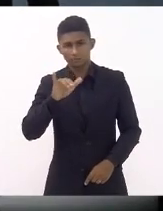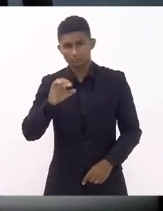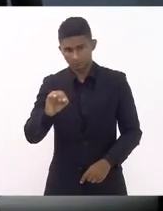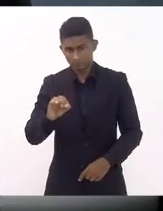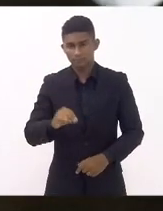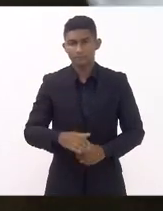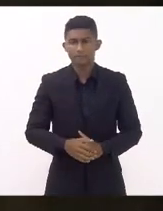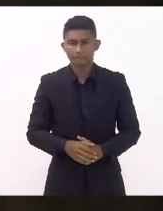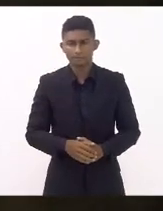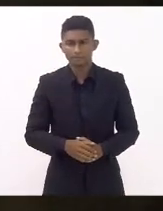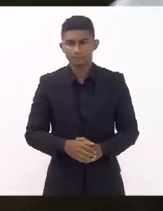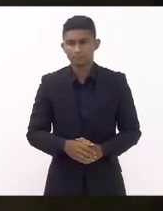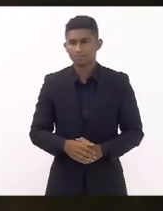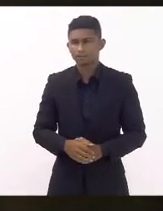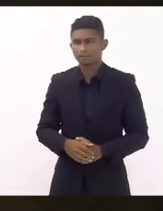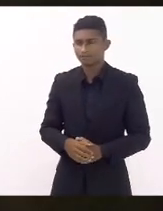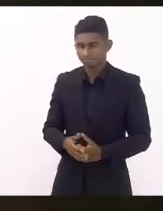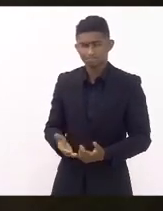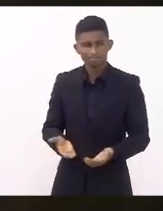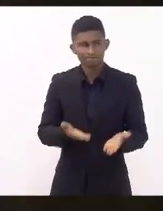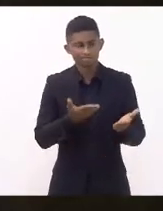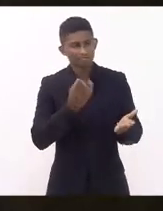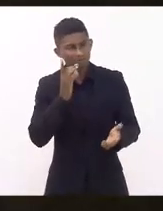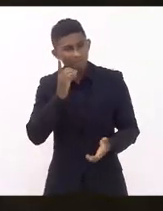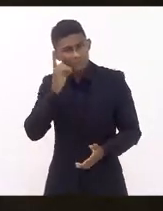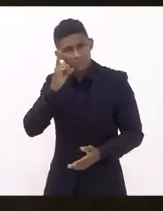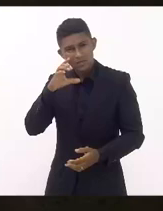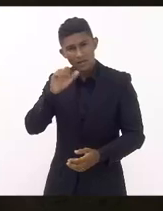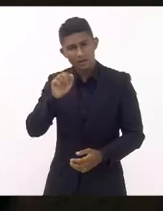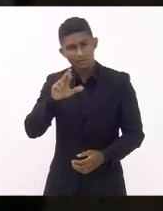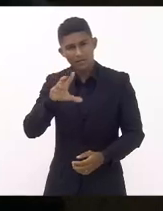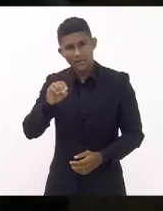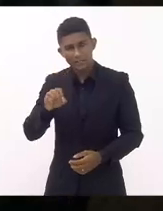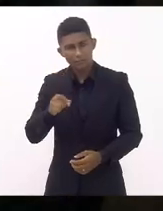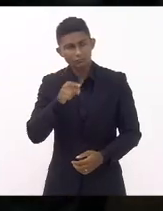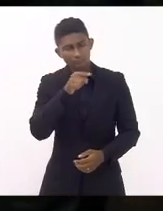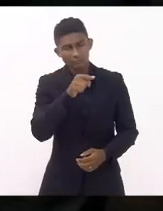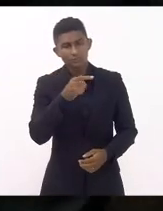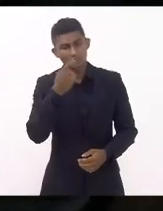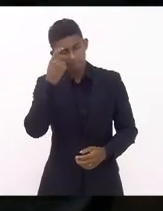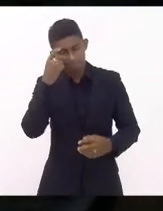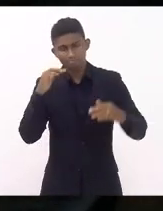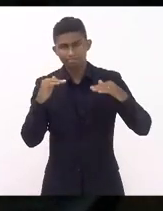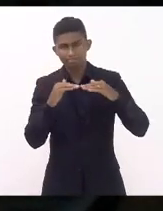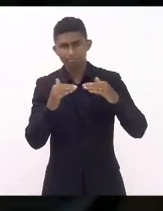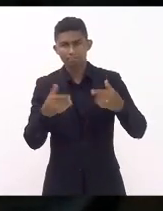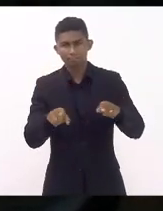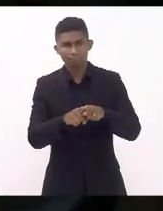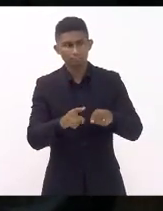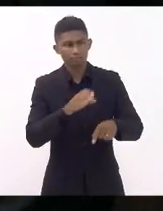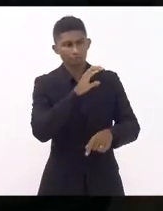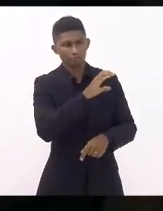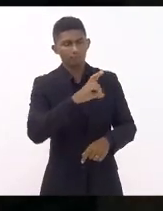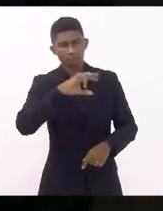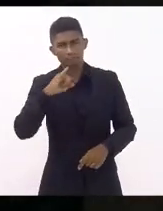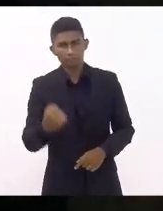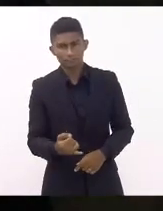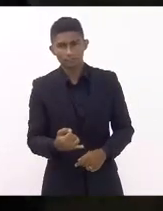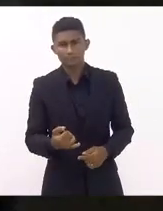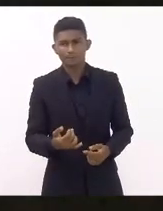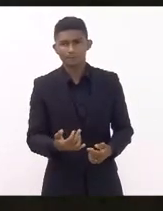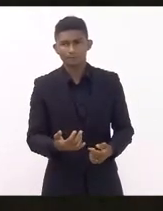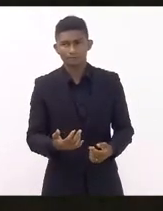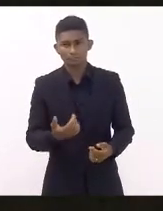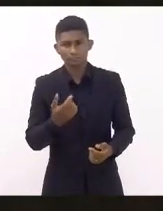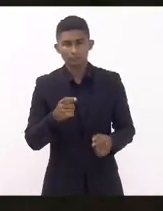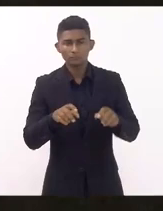Presidente, pela mesma razão, deputado Carlos Augusto, e aí até peço aqui uma questão de ordem para a CCJ, para a mesa, para